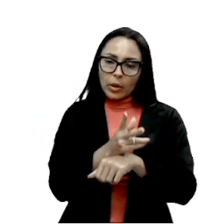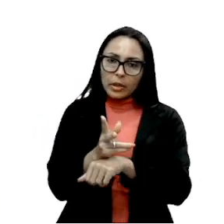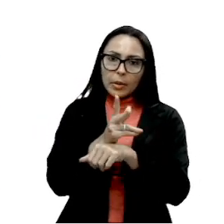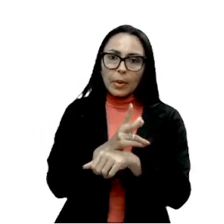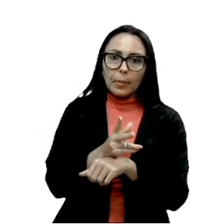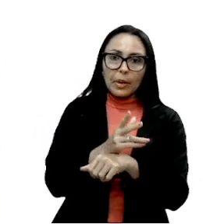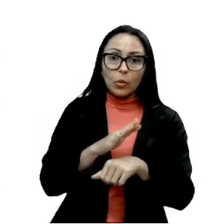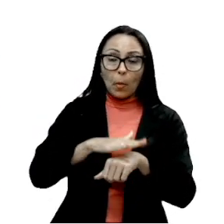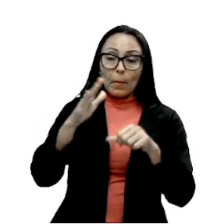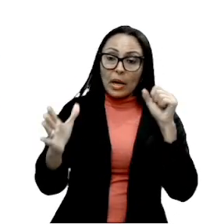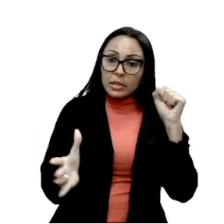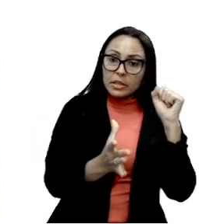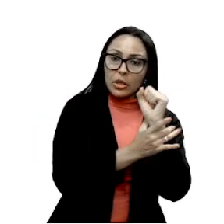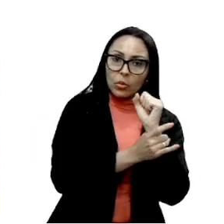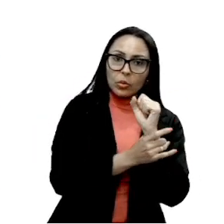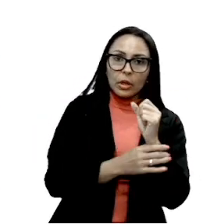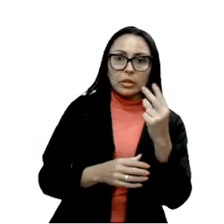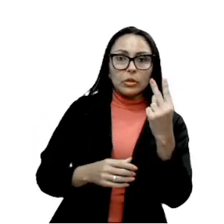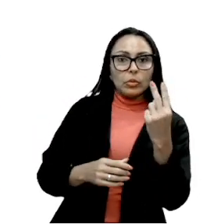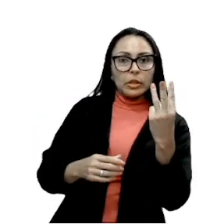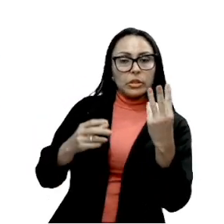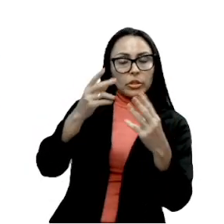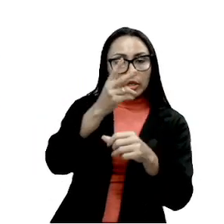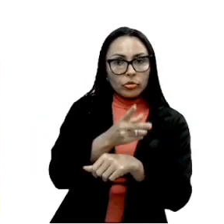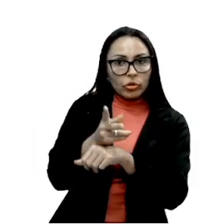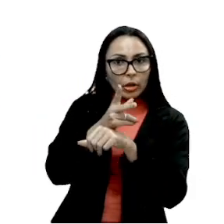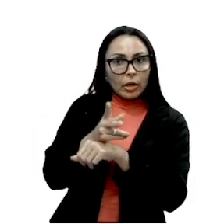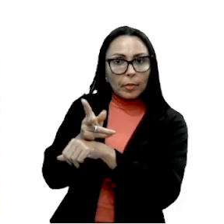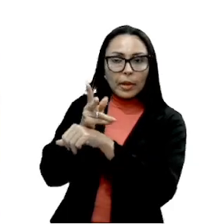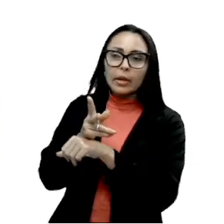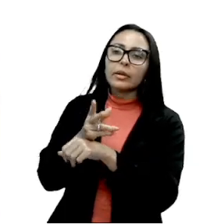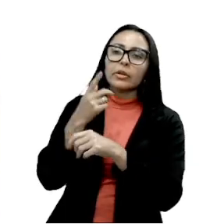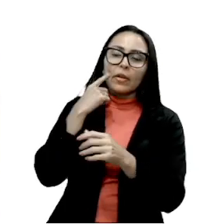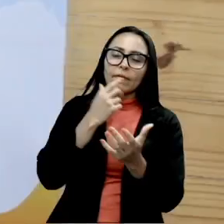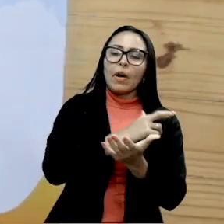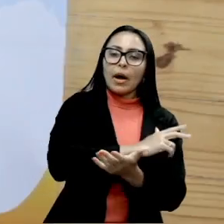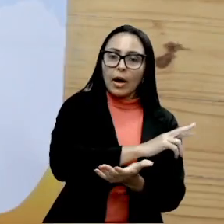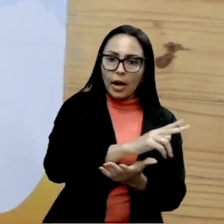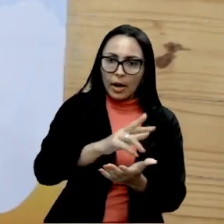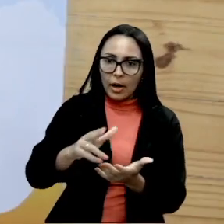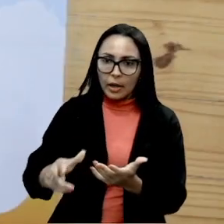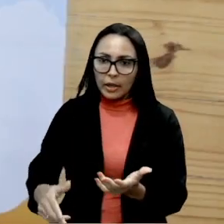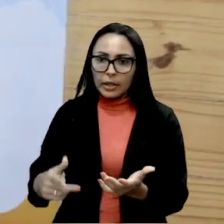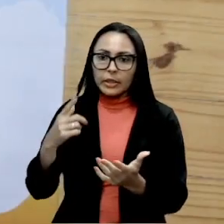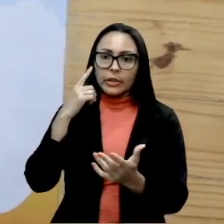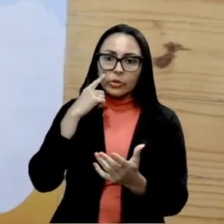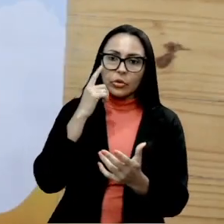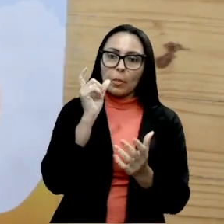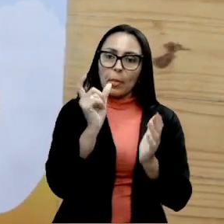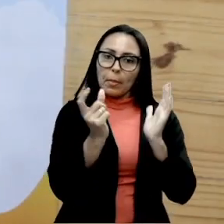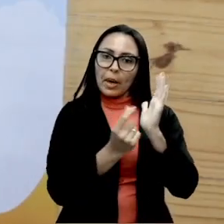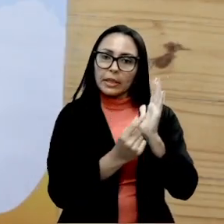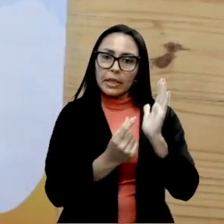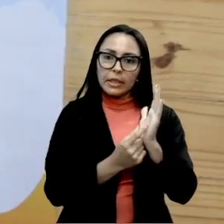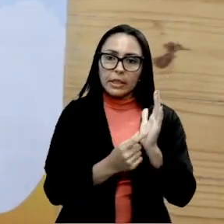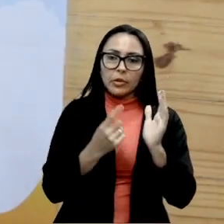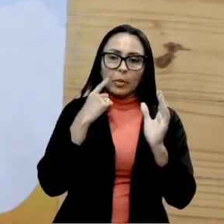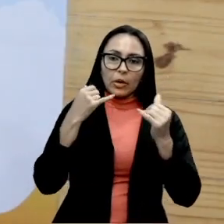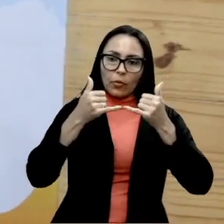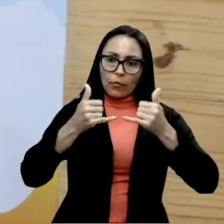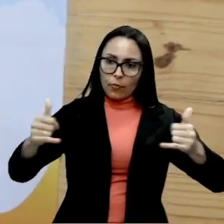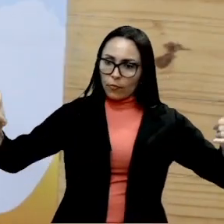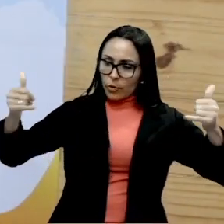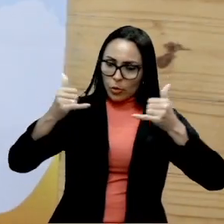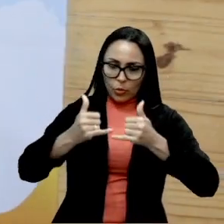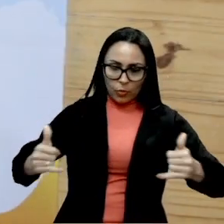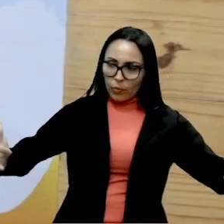de segurança, 2, 3 câmeras, vários cartões de memória, várias memórias, várias baterias, vários cabos, porque ele não sabe quanto